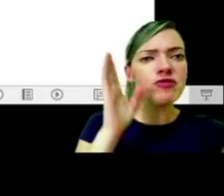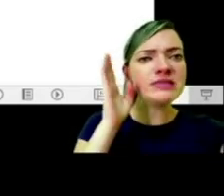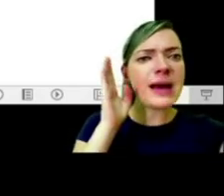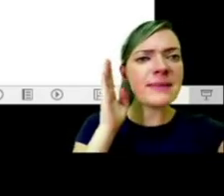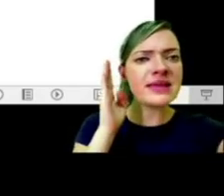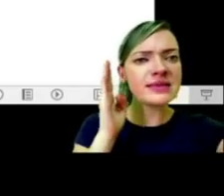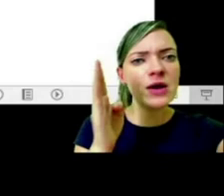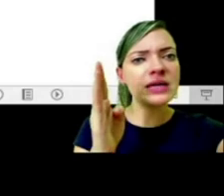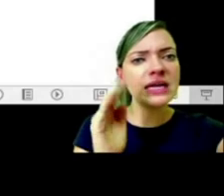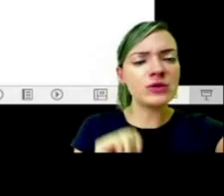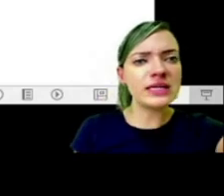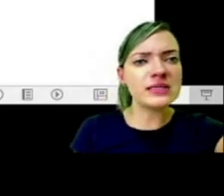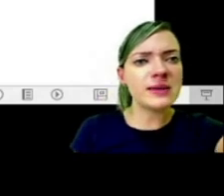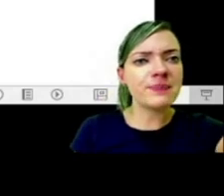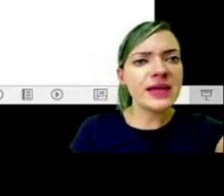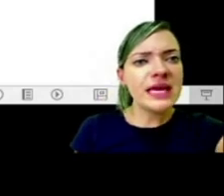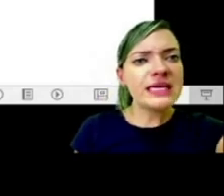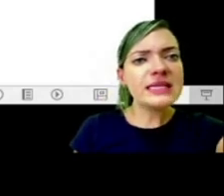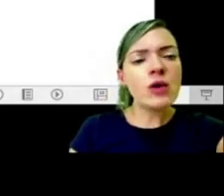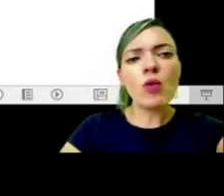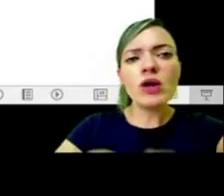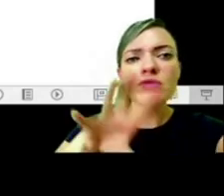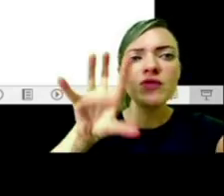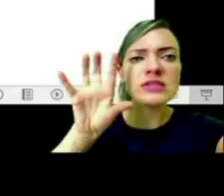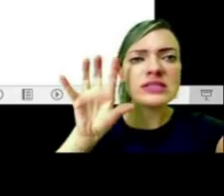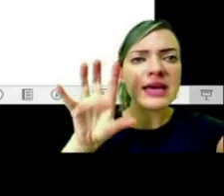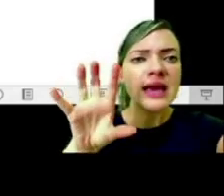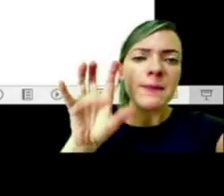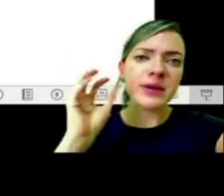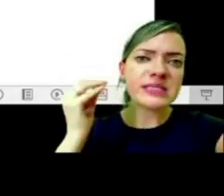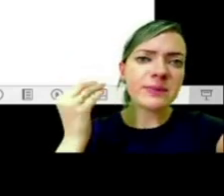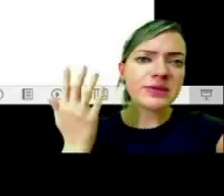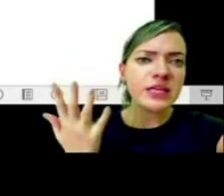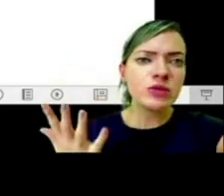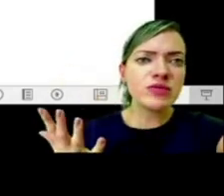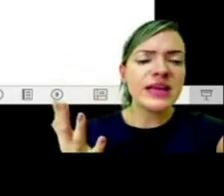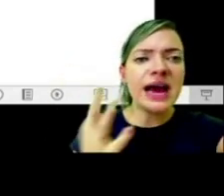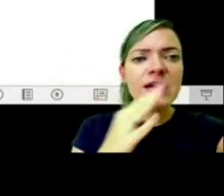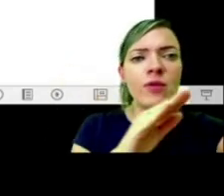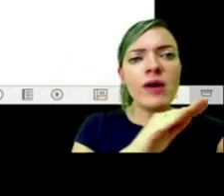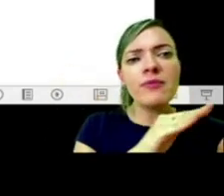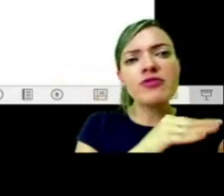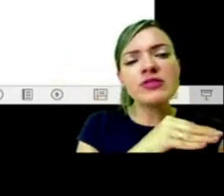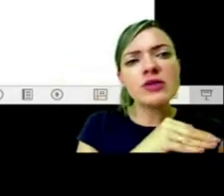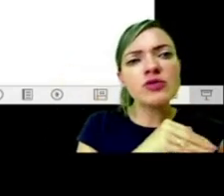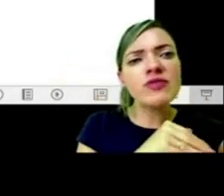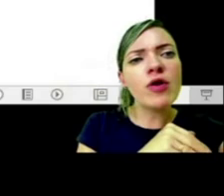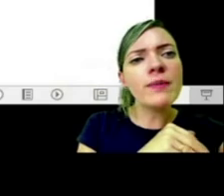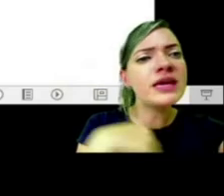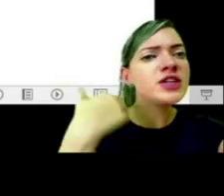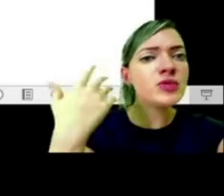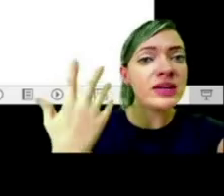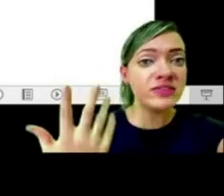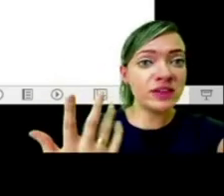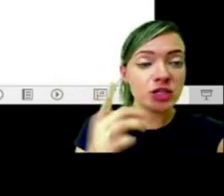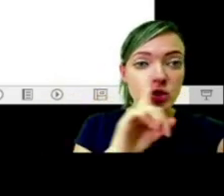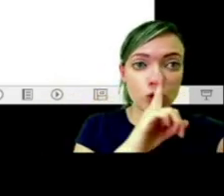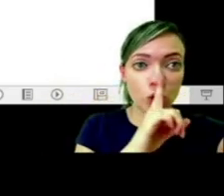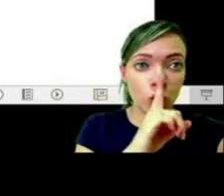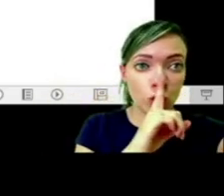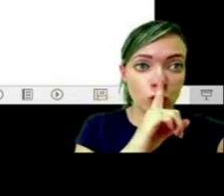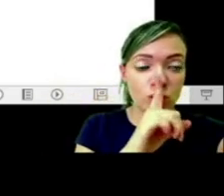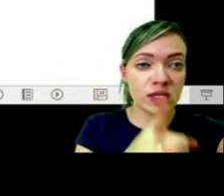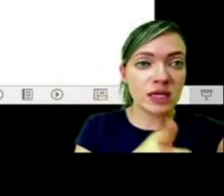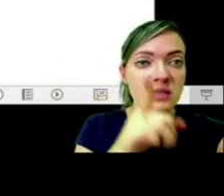papel fundamental na natureza. Então, quando você, por exemplo, tem dúvida, ah, qual a função de uma formiga e de um